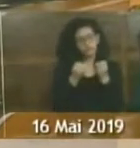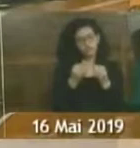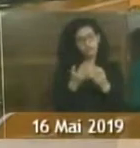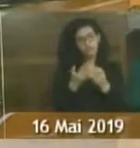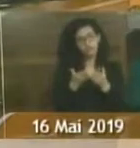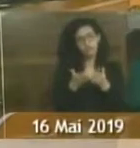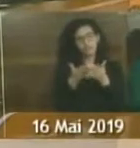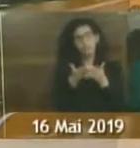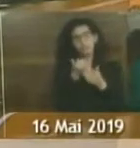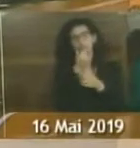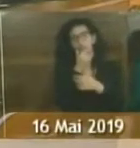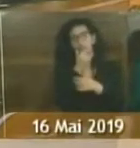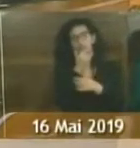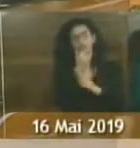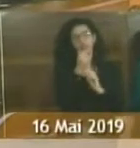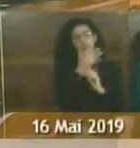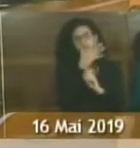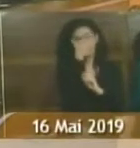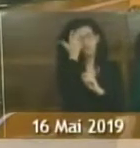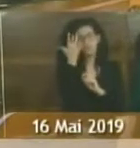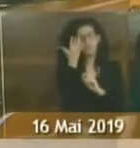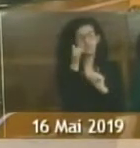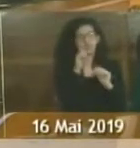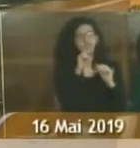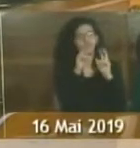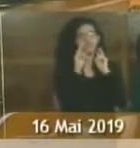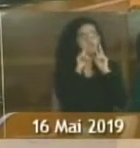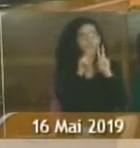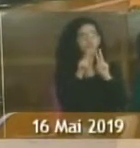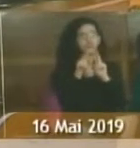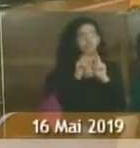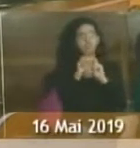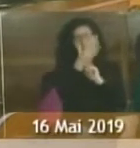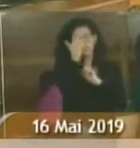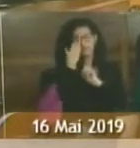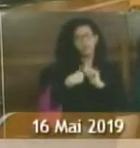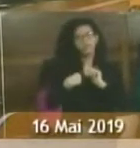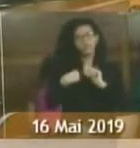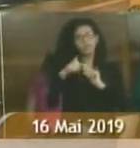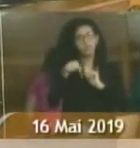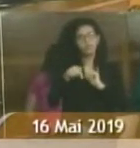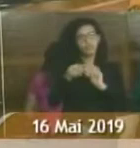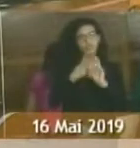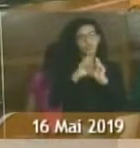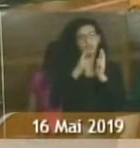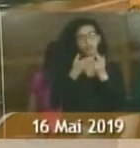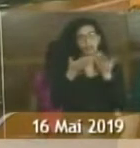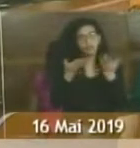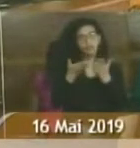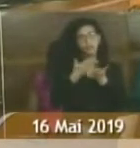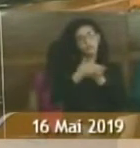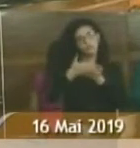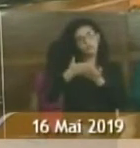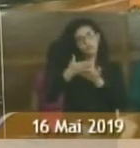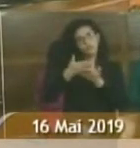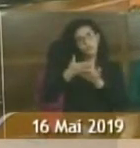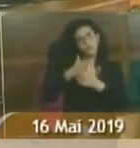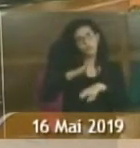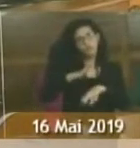pedir desculpa às pessoas que estão nos assistindo, às pessoas que estão aqui, né? Que a sessão hoje começou um pouco mais